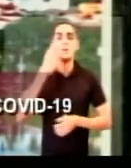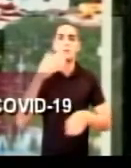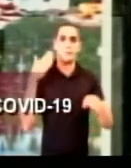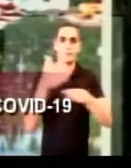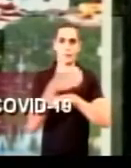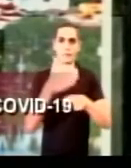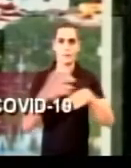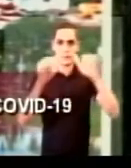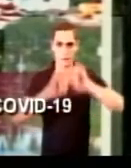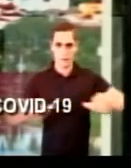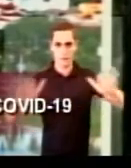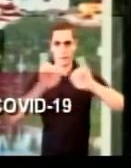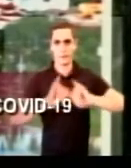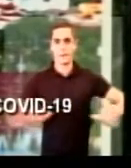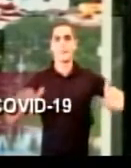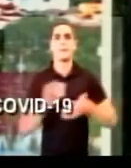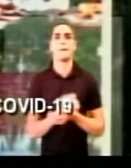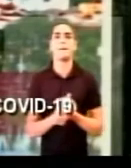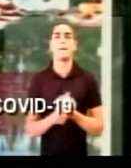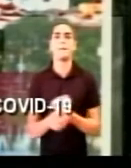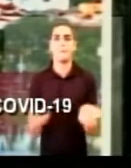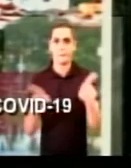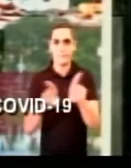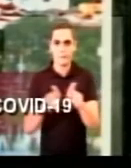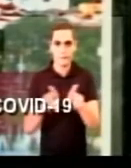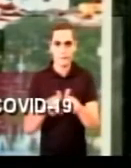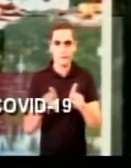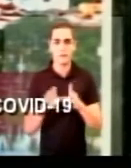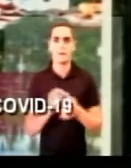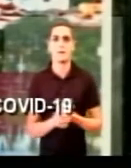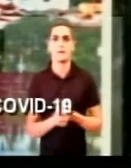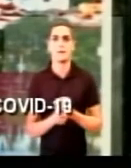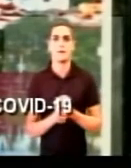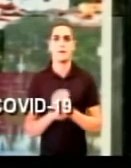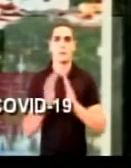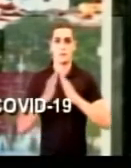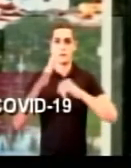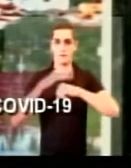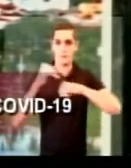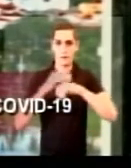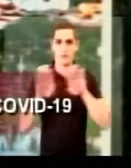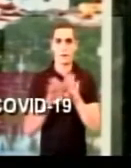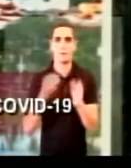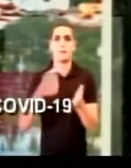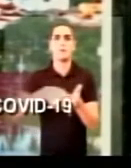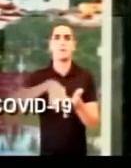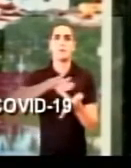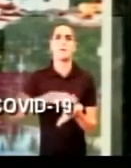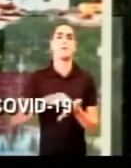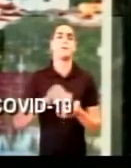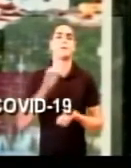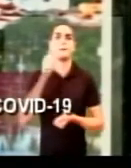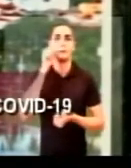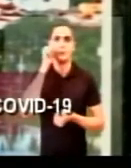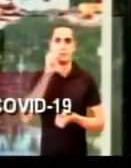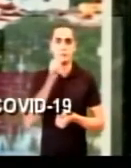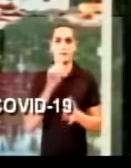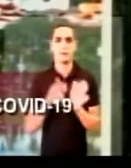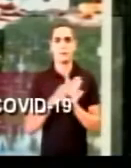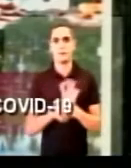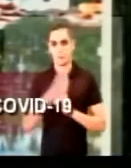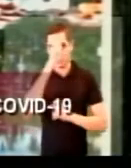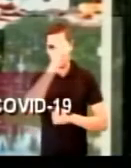que participa dessa transmissão por meio de uma parceria entre o Lar de Fátima e a Secretaria da